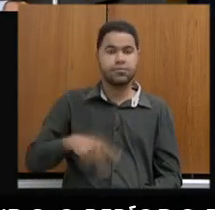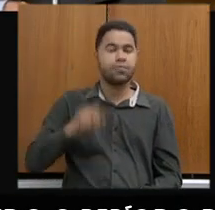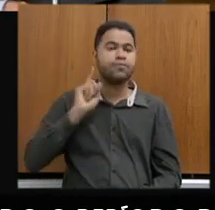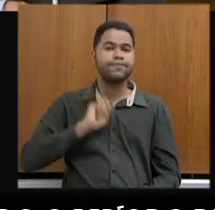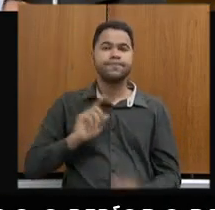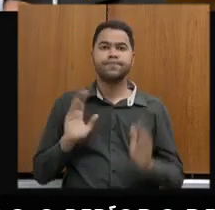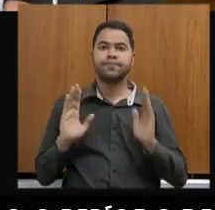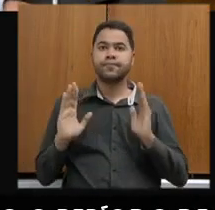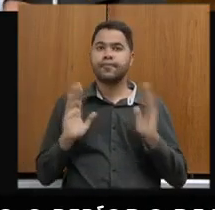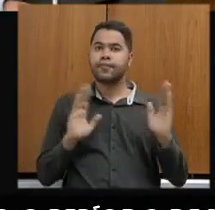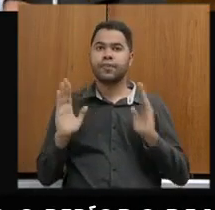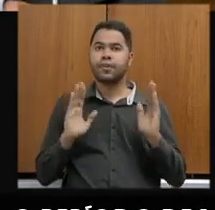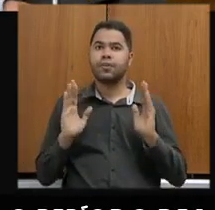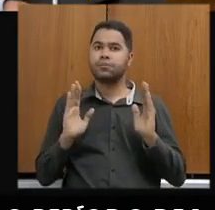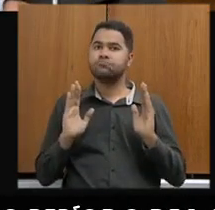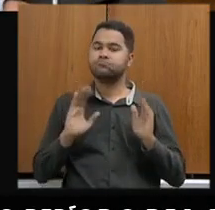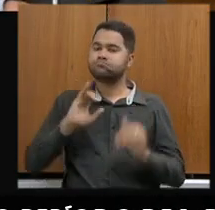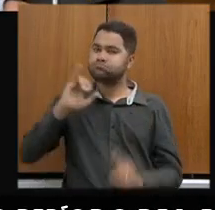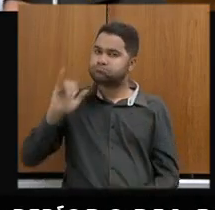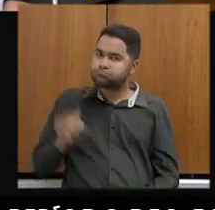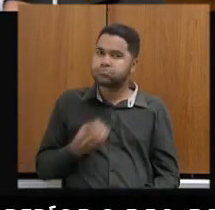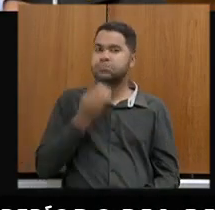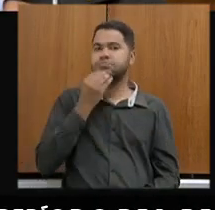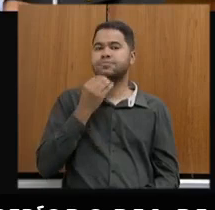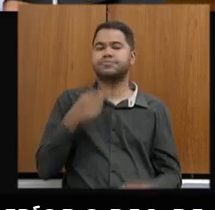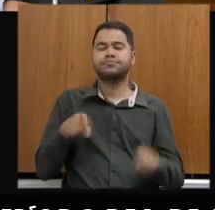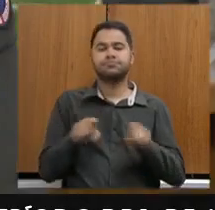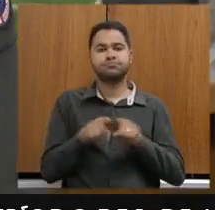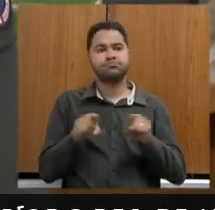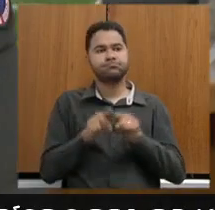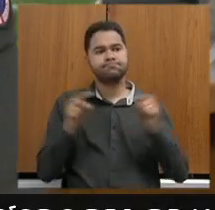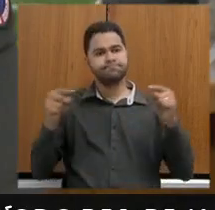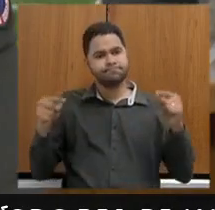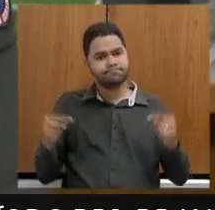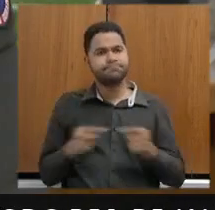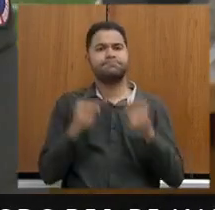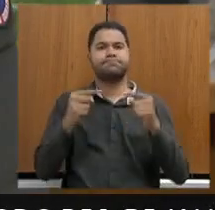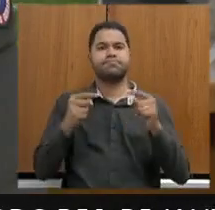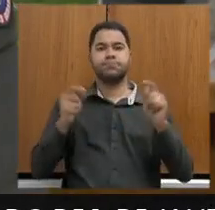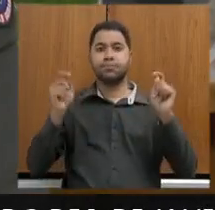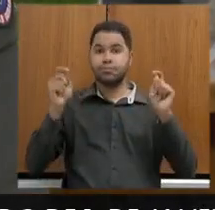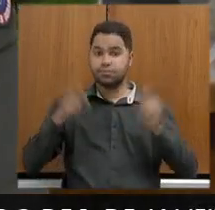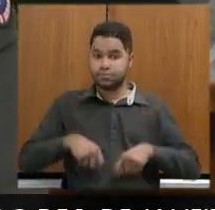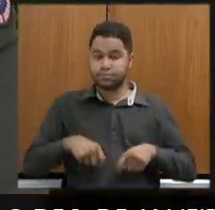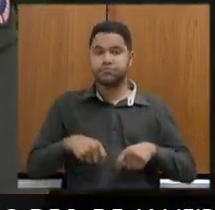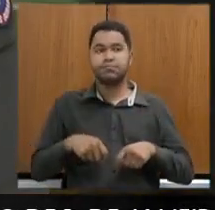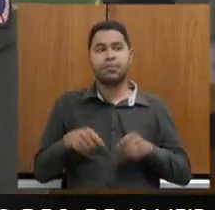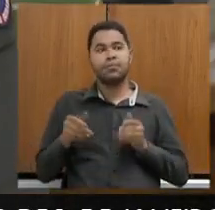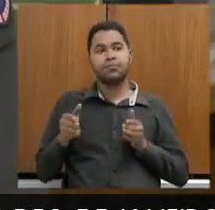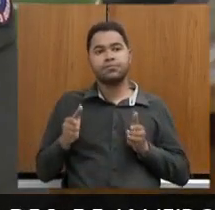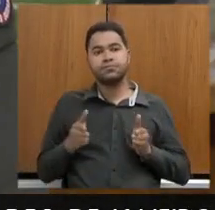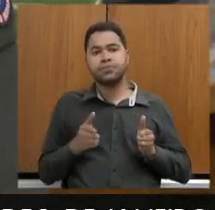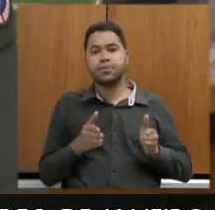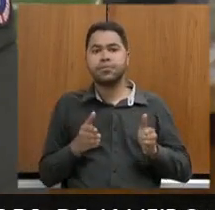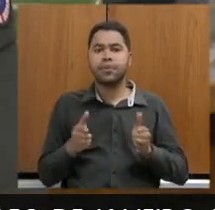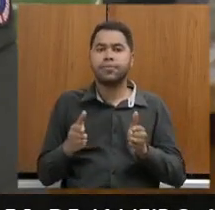Gerais e o momento mais do que oportuno o momento adequado para que a gente possa percorrer